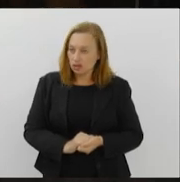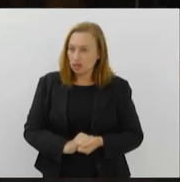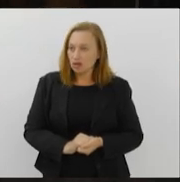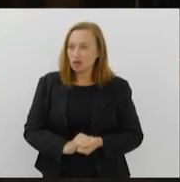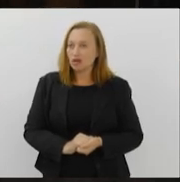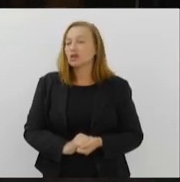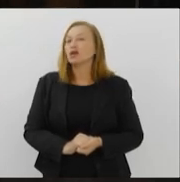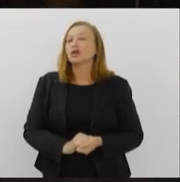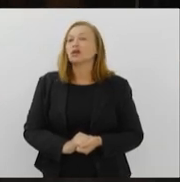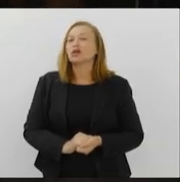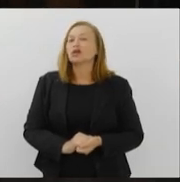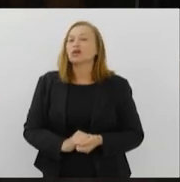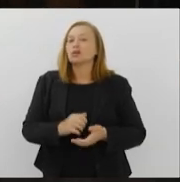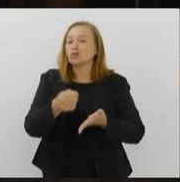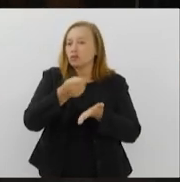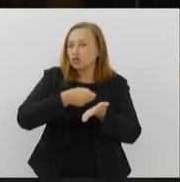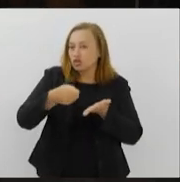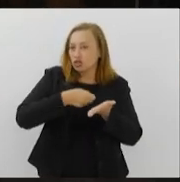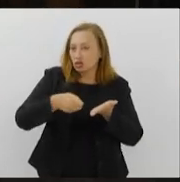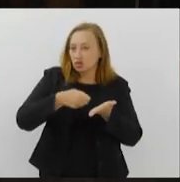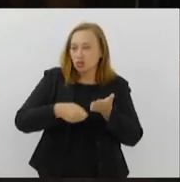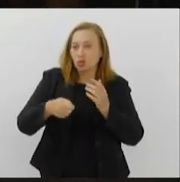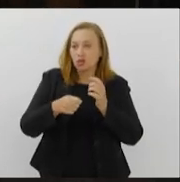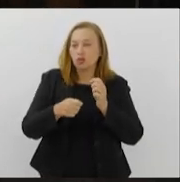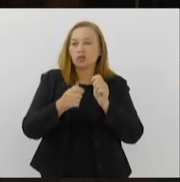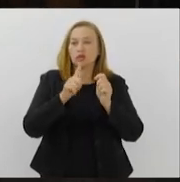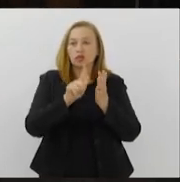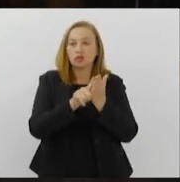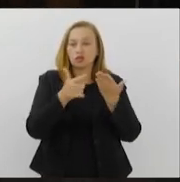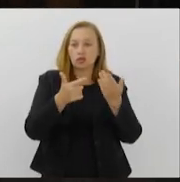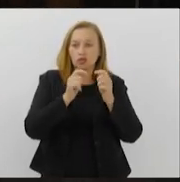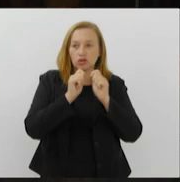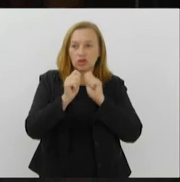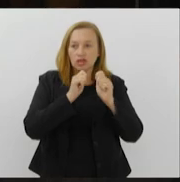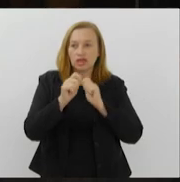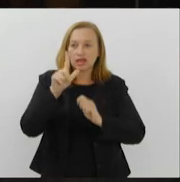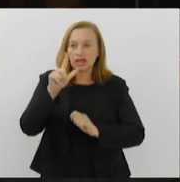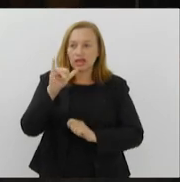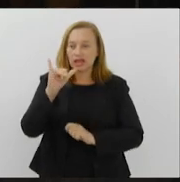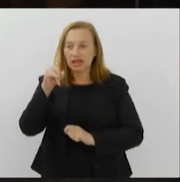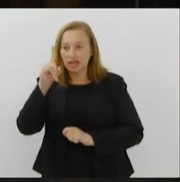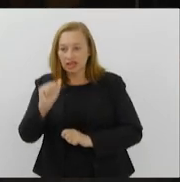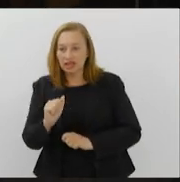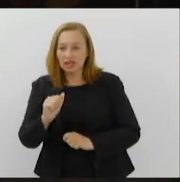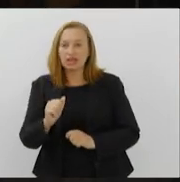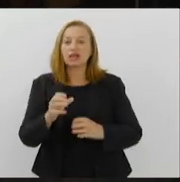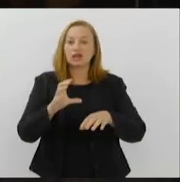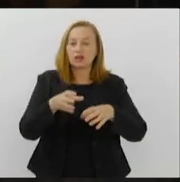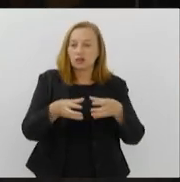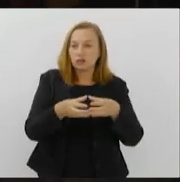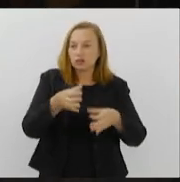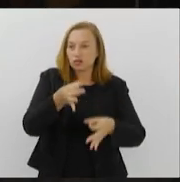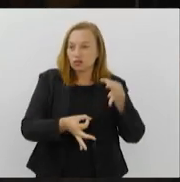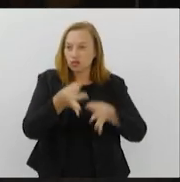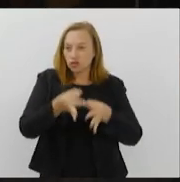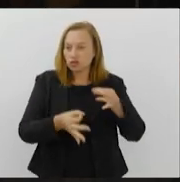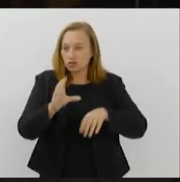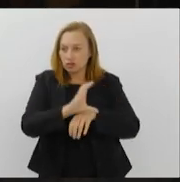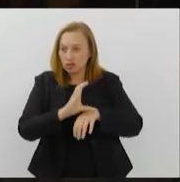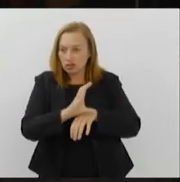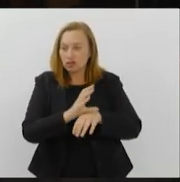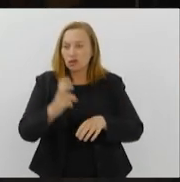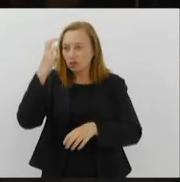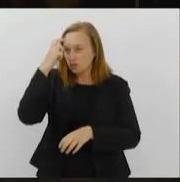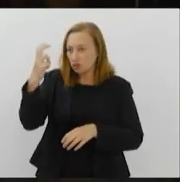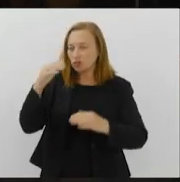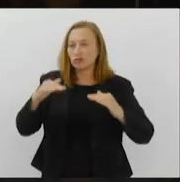escritor e jornalista Lima Barreto. Pareceres das comissões de Constituição e Justiça pela constitucionalidade, cultura